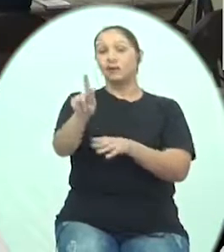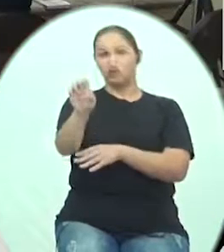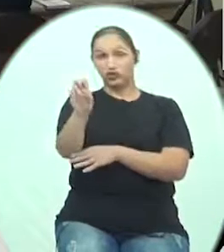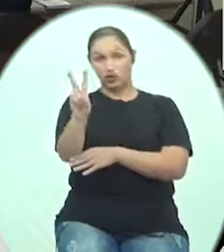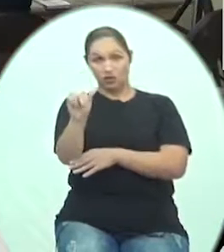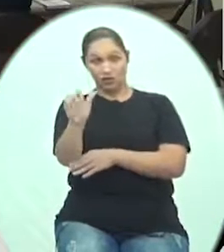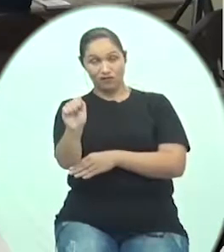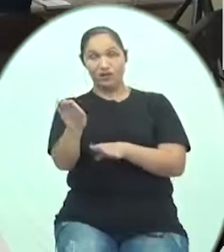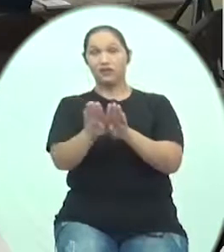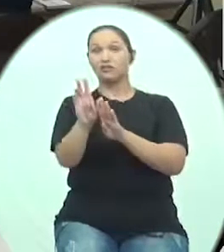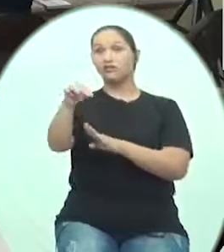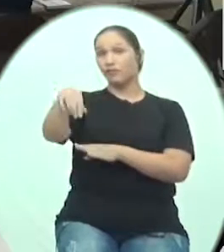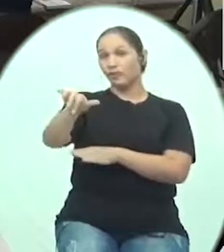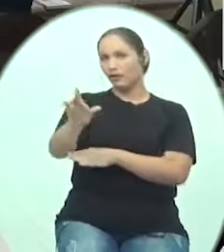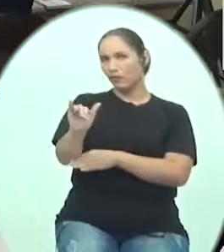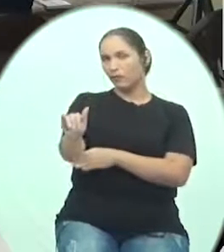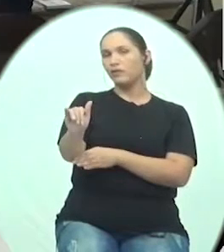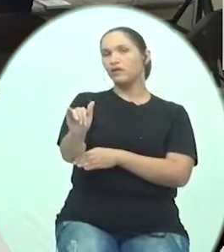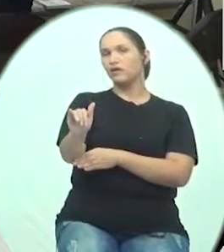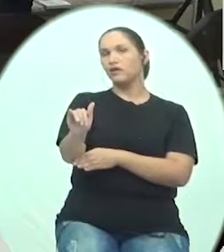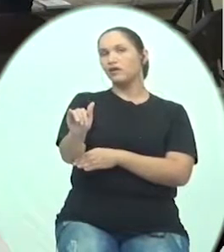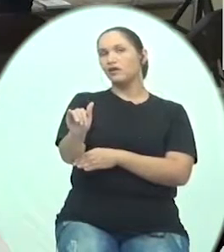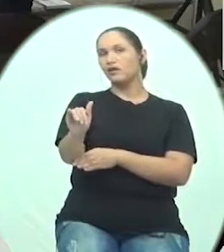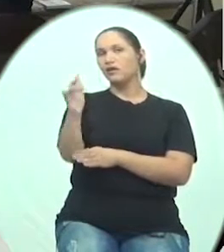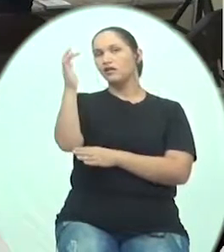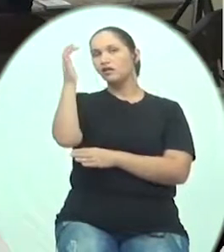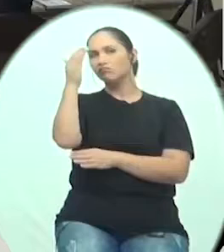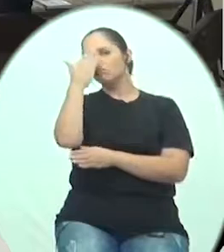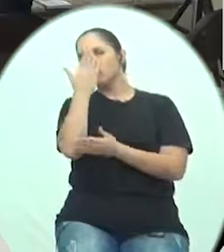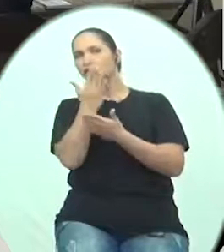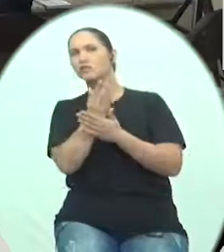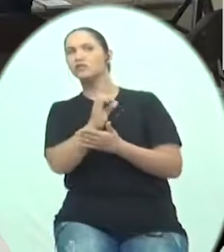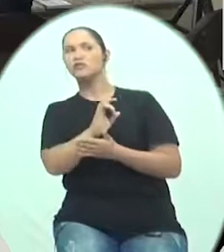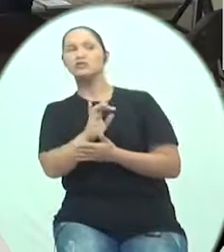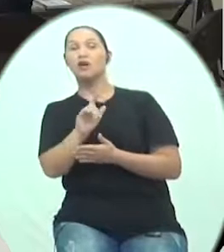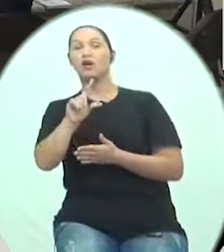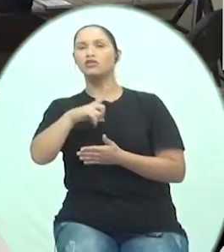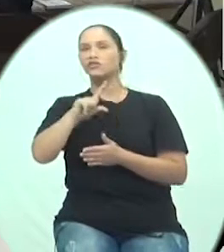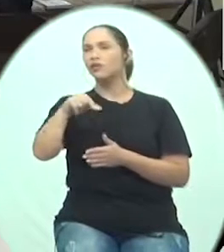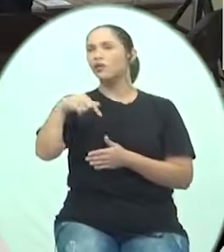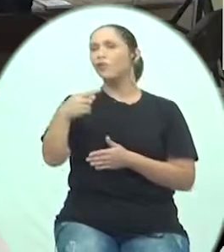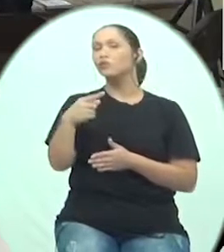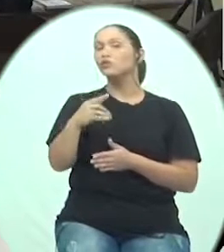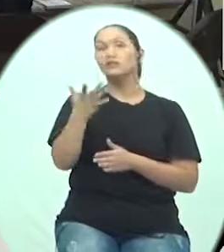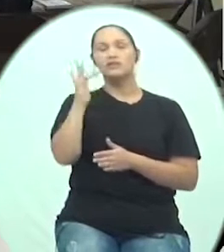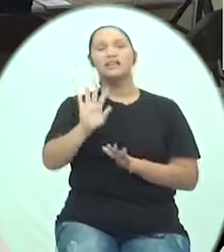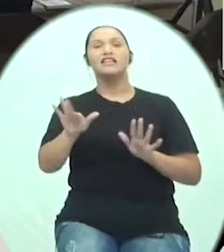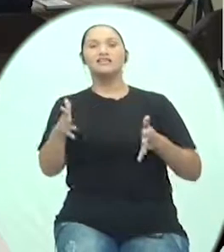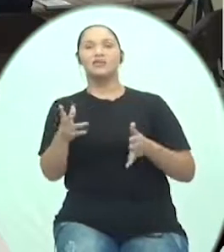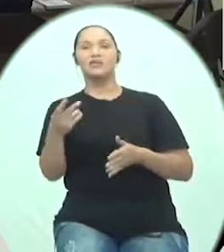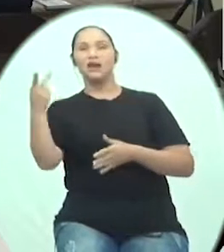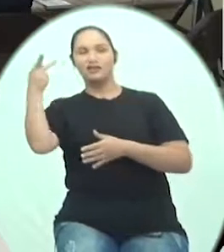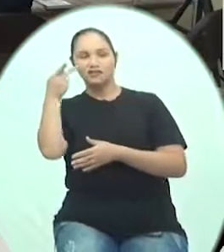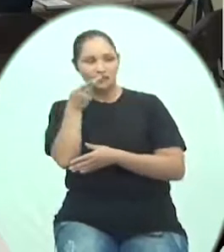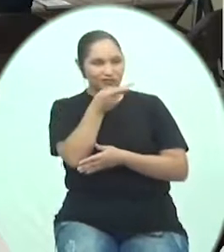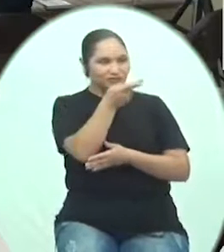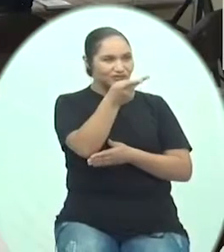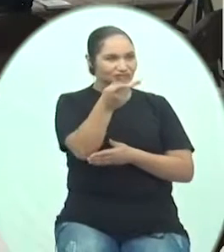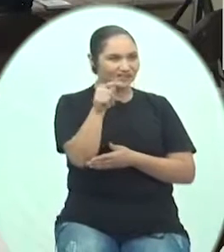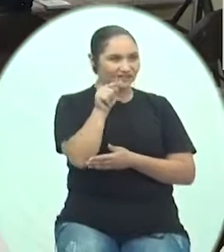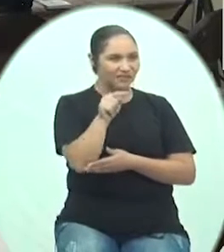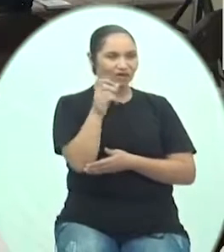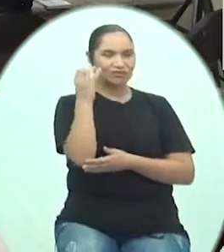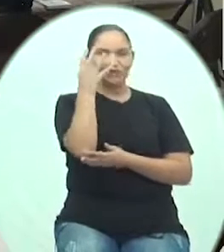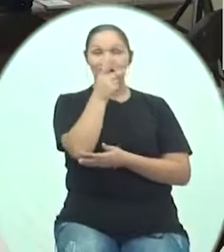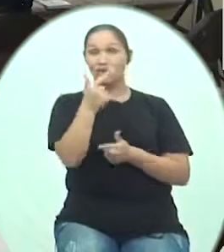Mir Agostim acho que foram esses que tavam presente também lá né então viram um evento foi um tour a inauguração vai ser amanhã amanhã à